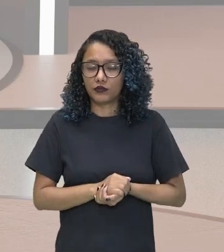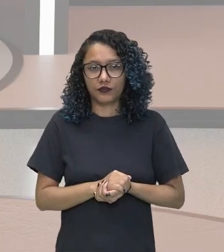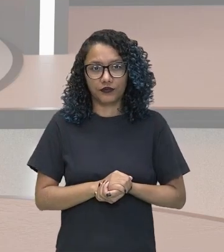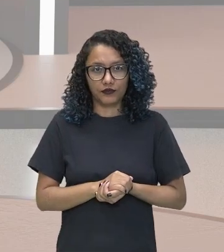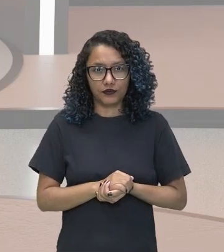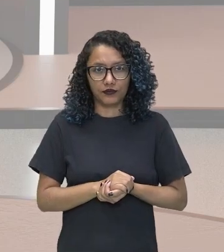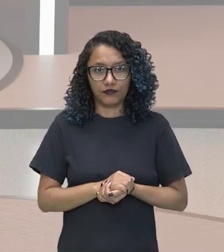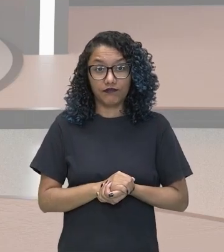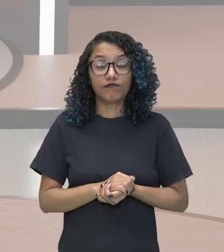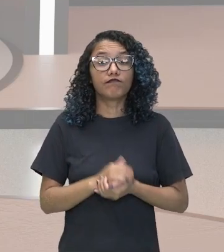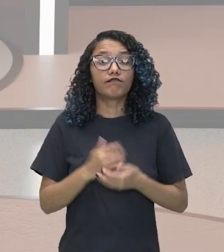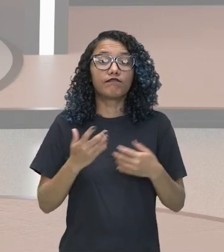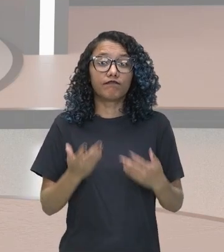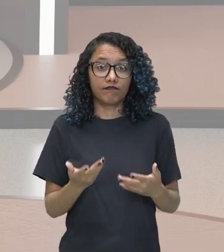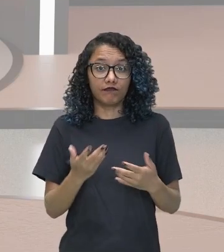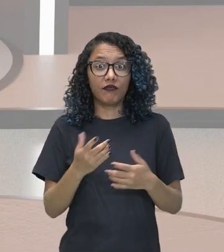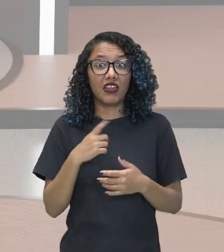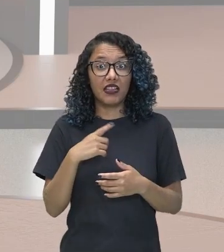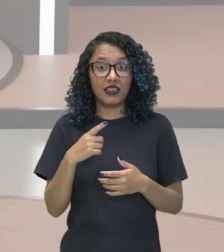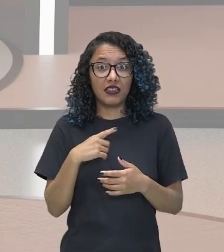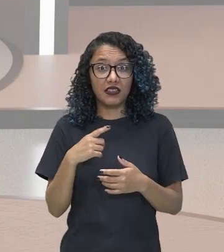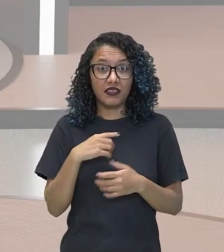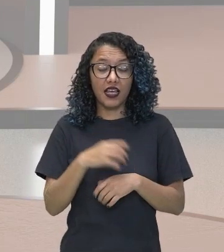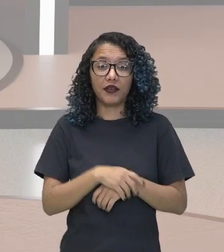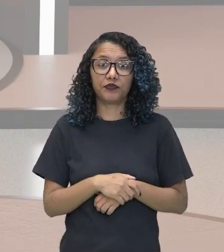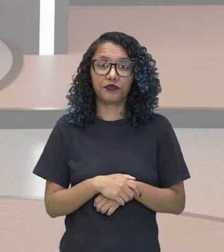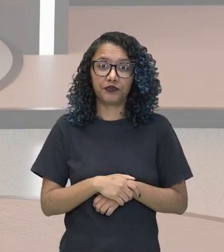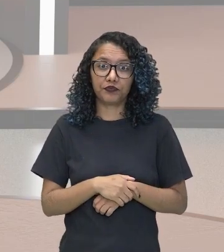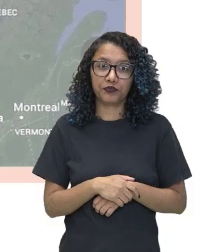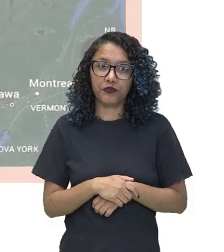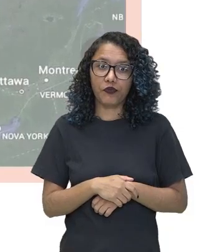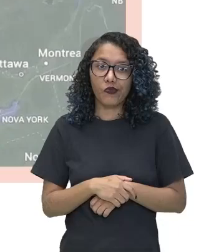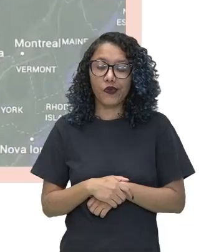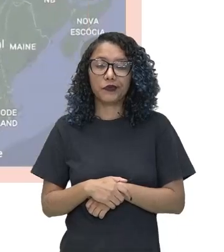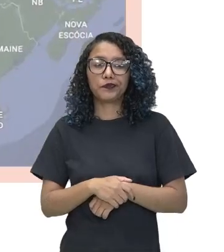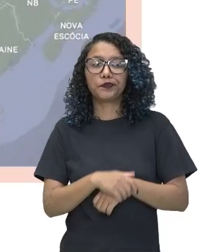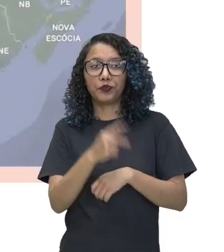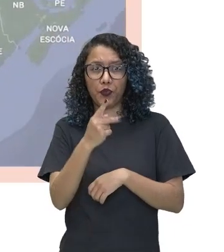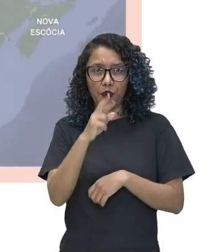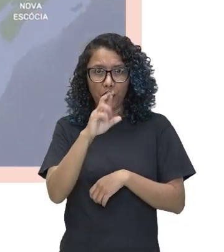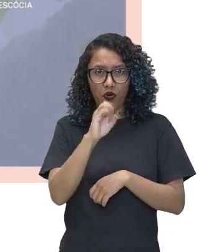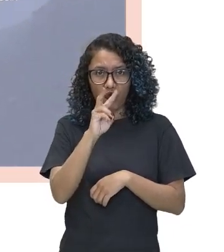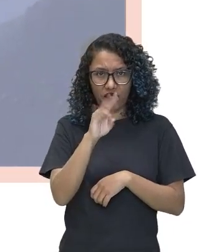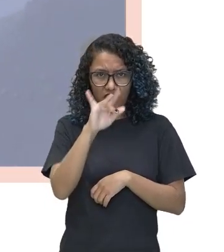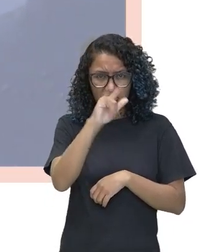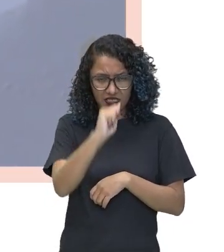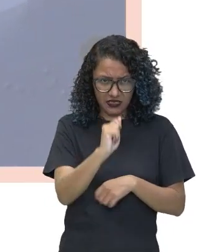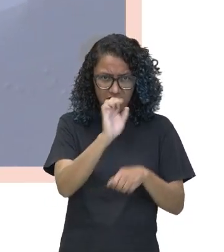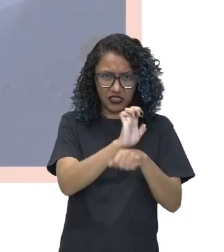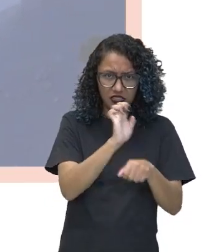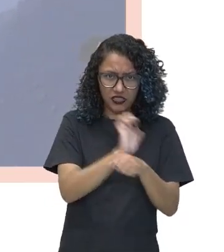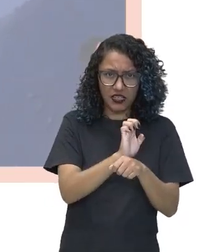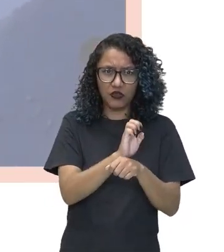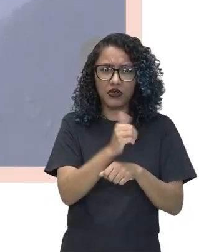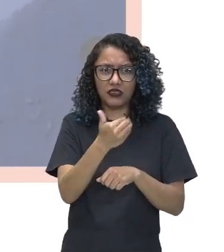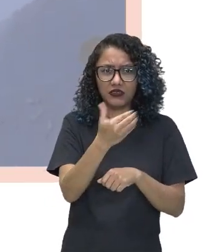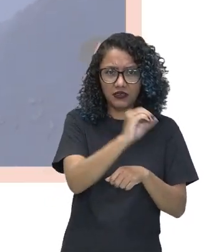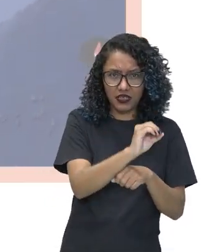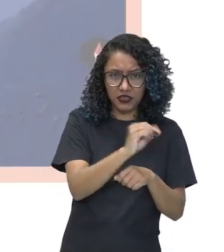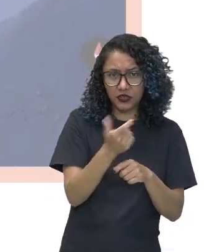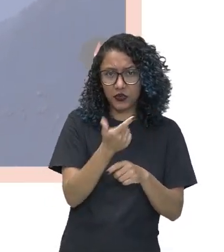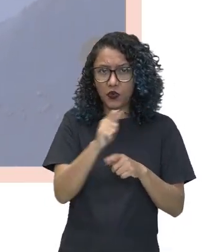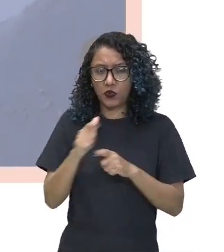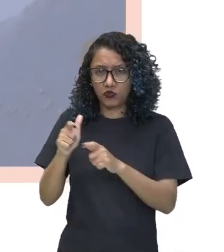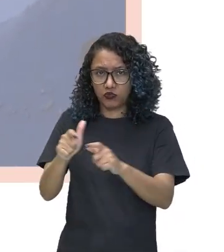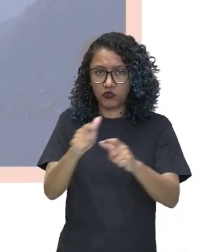ele vai ser dividido em 10 províncias e 3 territórios. E aqui a gente consegue observar essas províncias. Então,